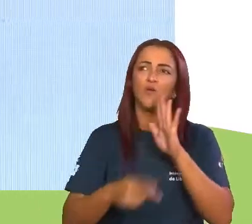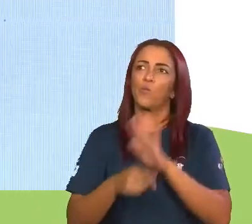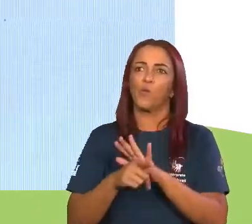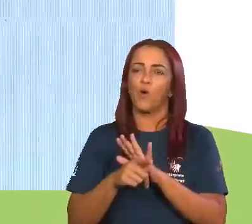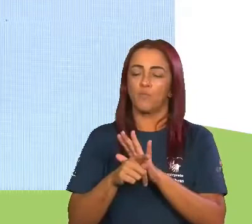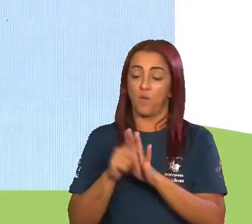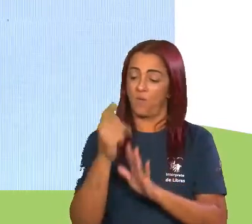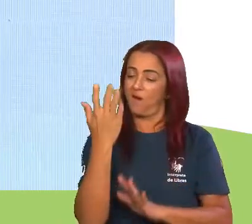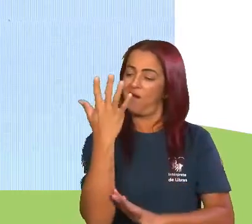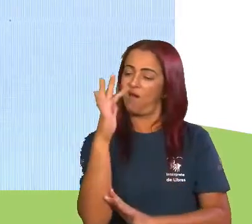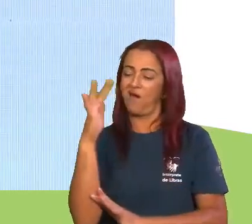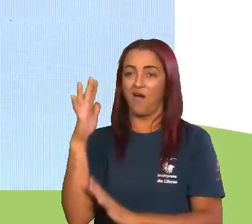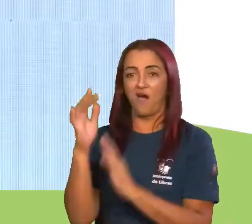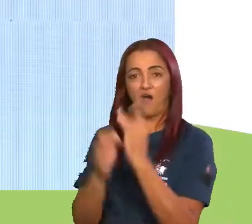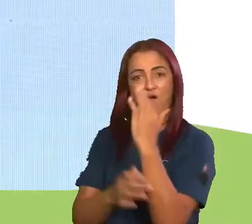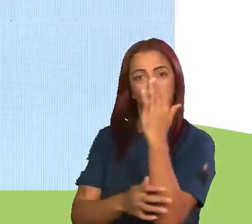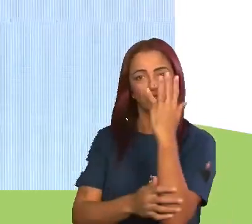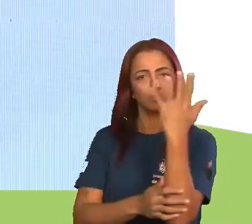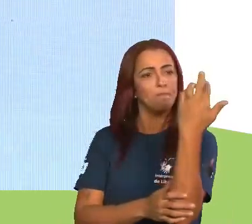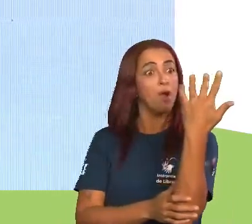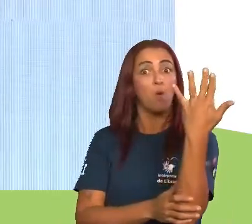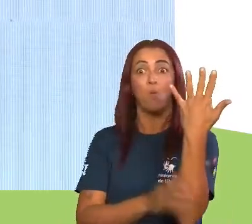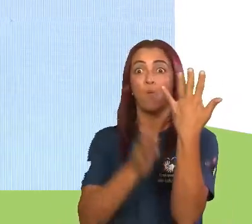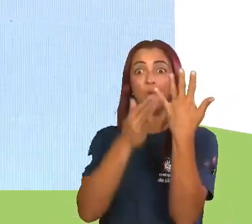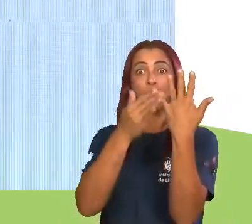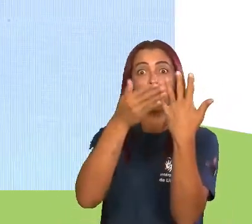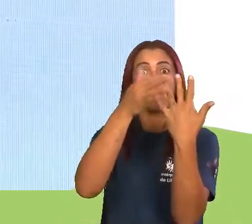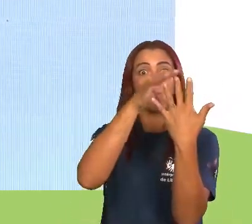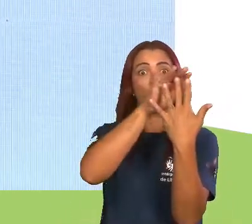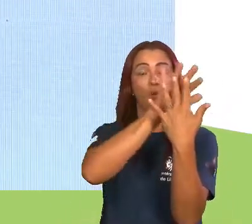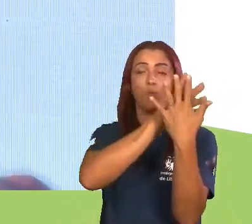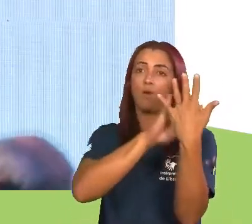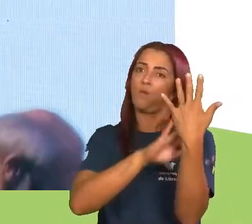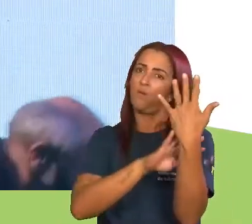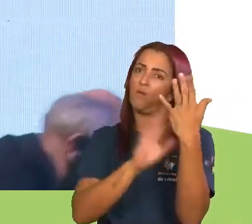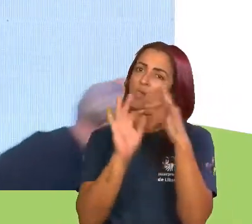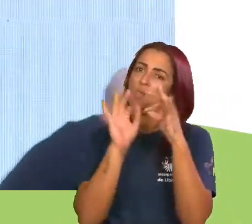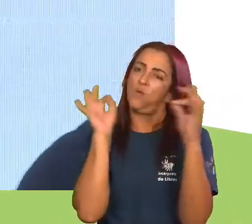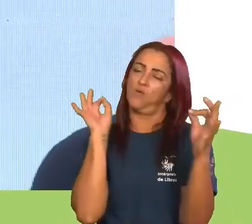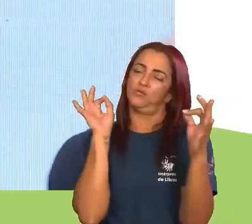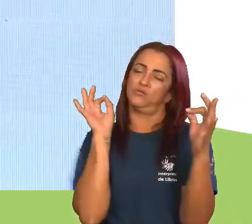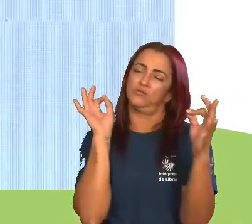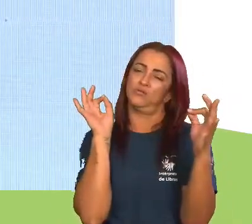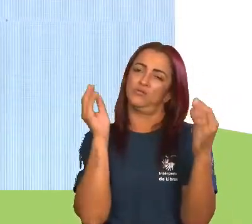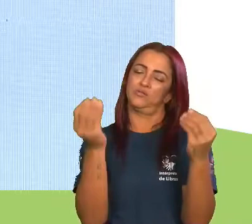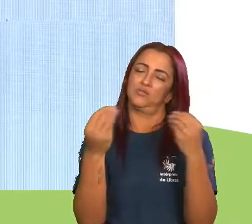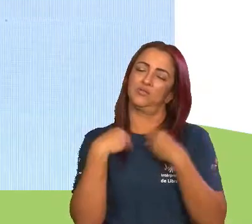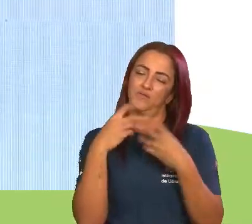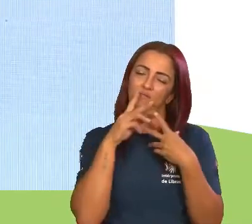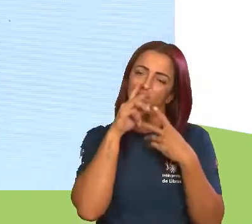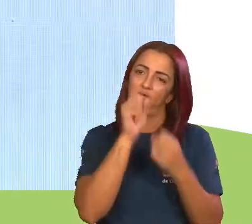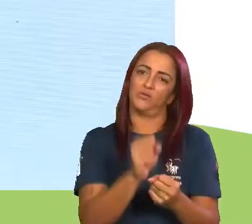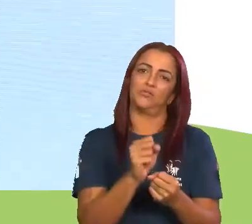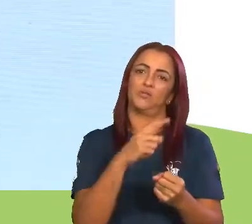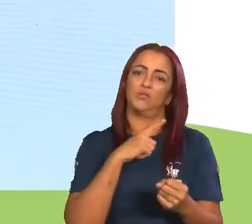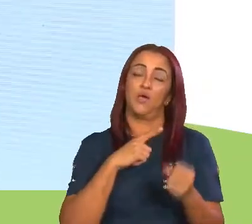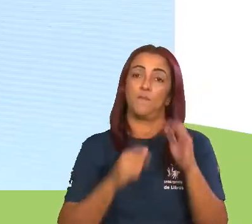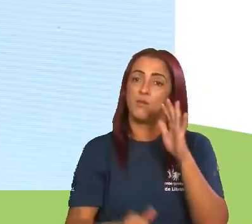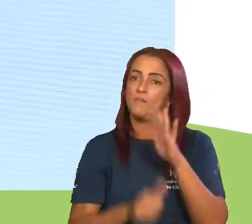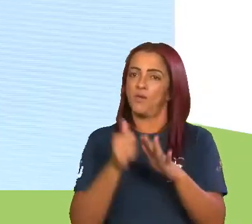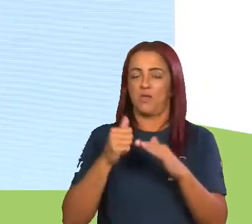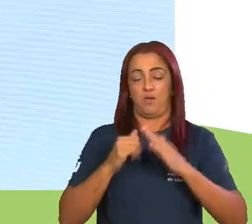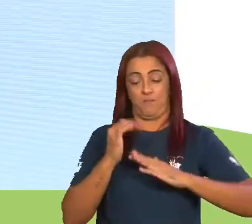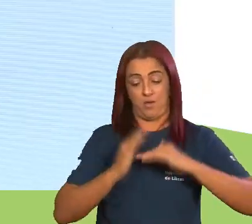mãos. São as árvores de mãos que nos trazem longe, que nos edifica, né? Começa aquela primeira mão que ajuda a